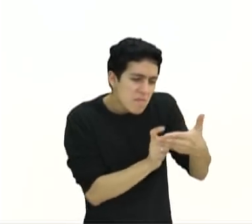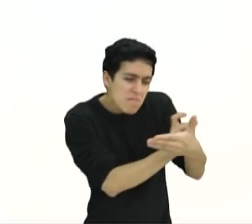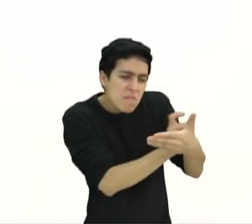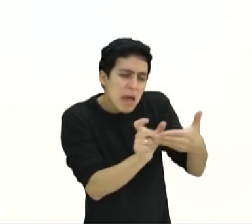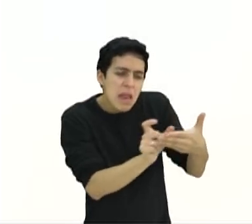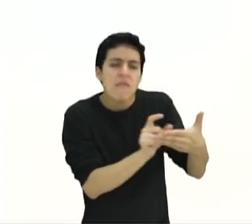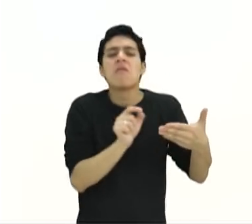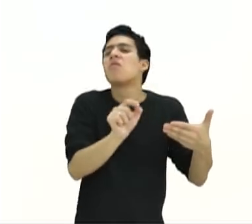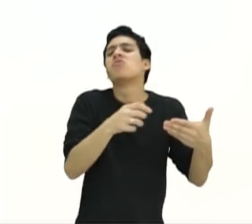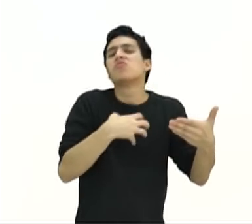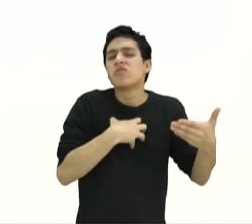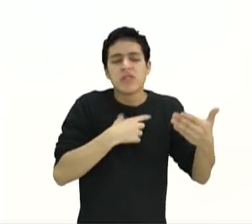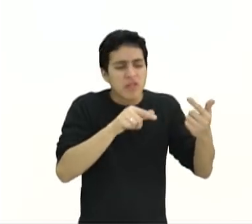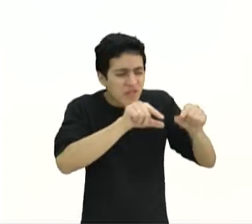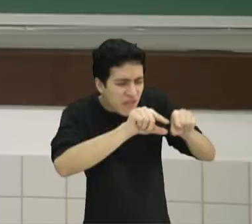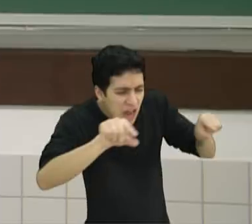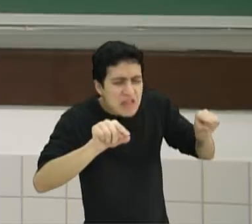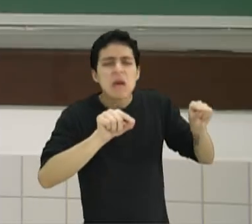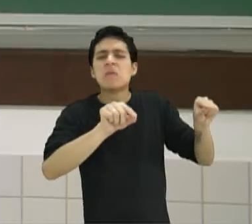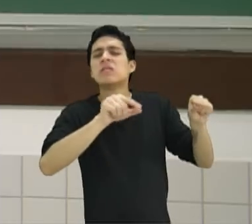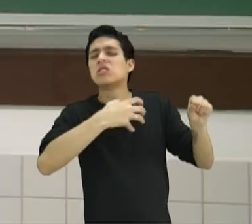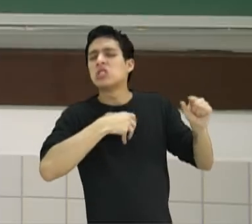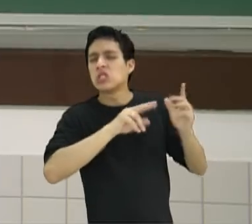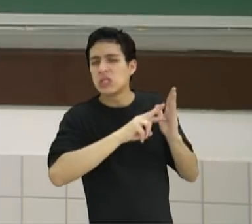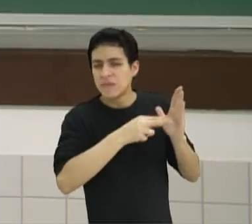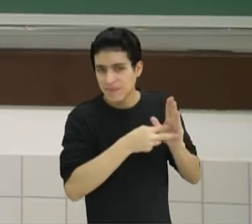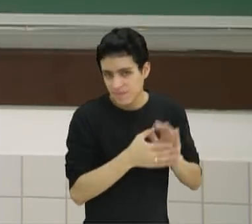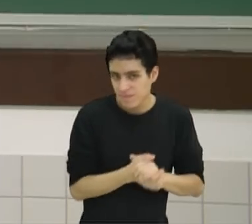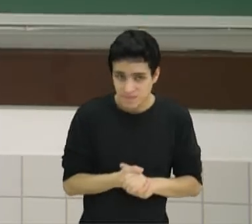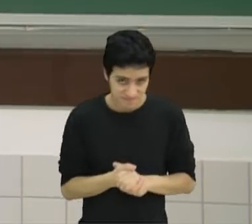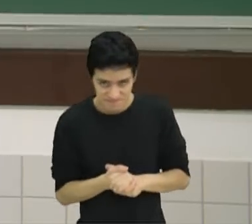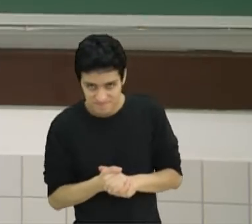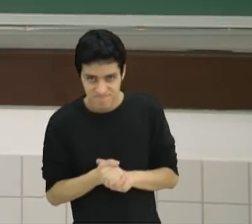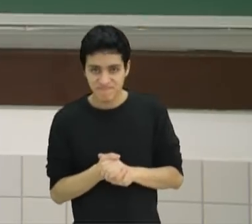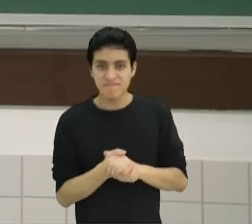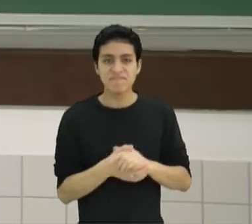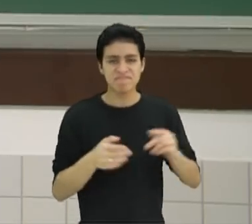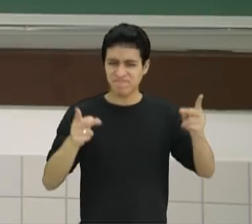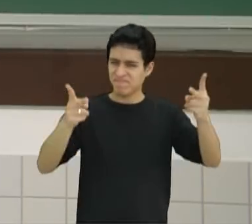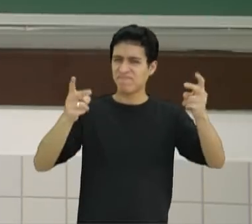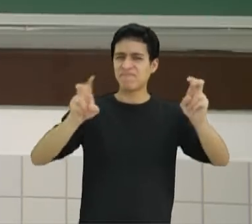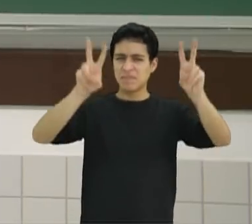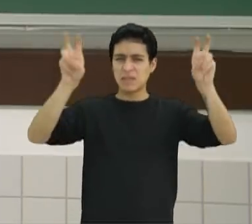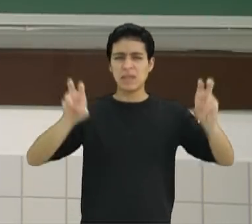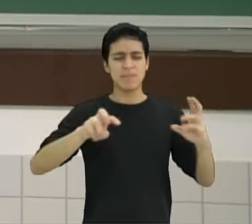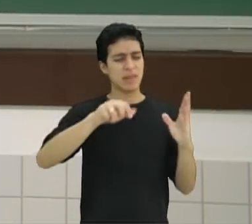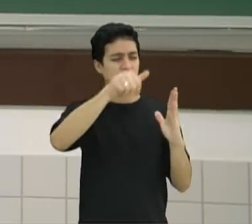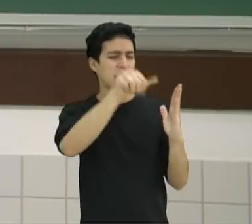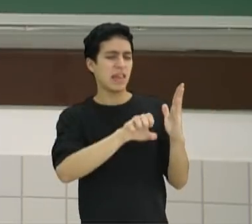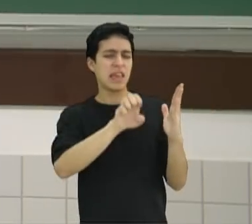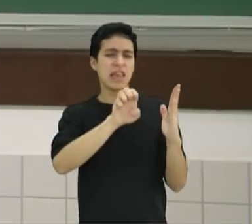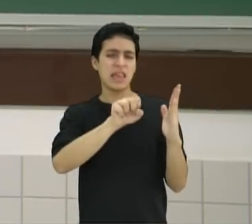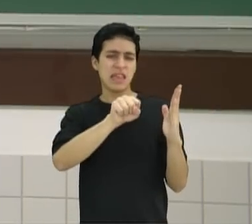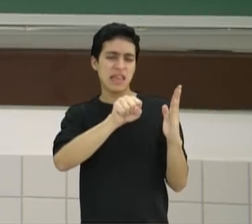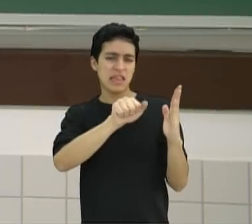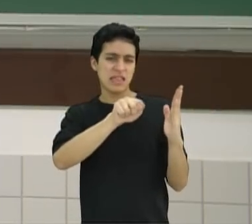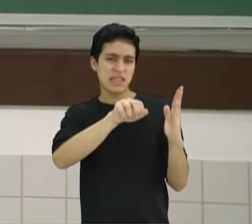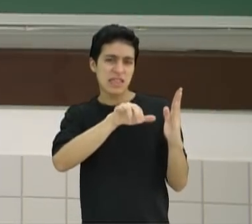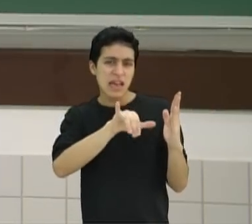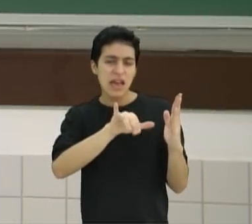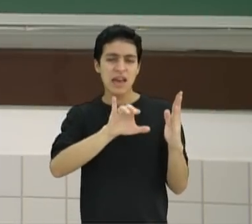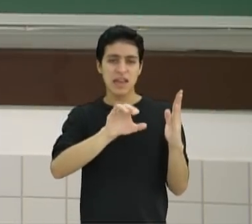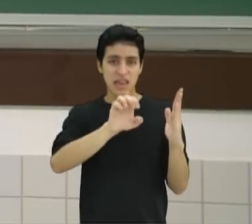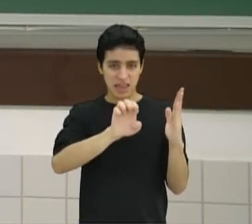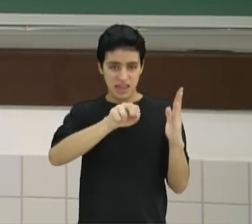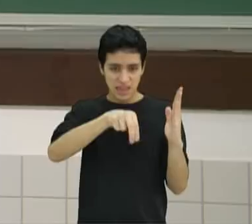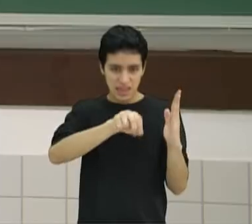ou expressões. Como você percebeu, o nosso tema é ensaio literário. É um gênero textual que é